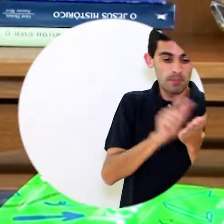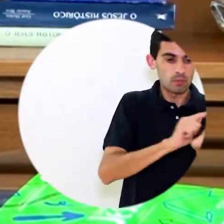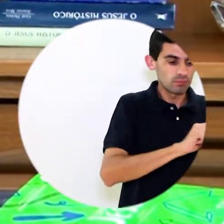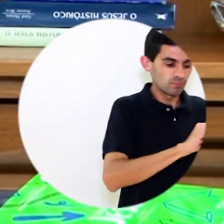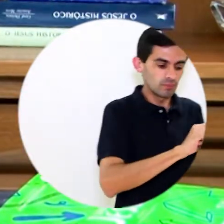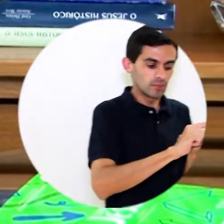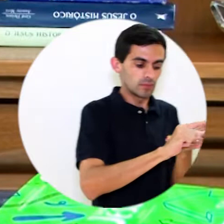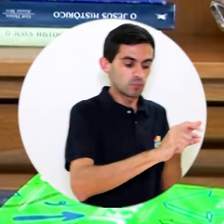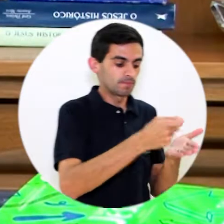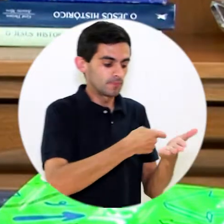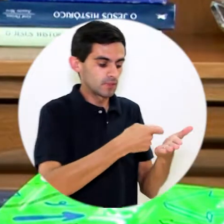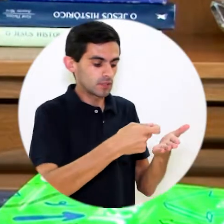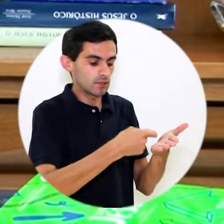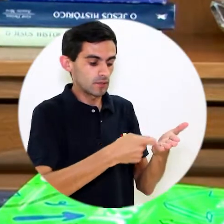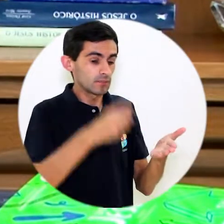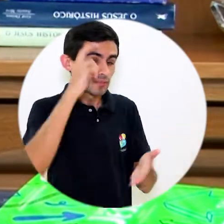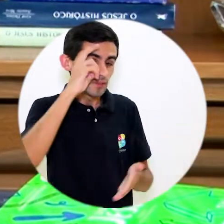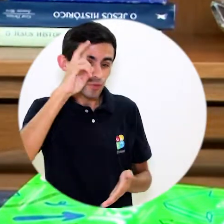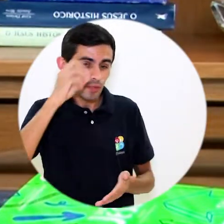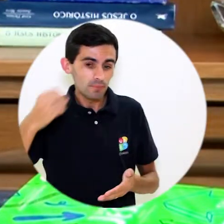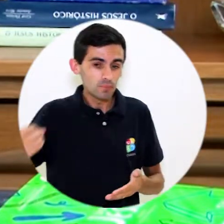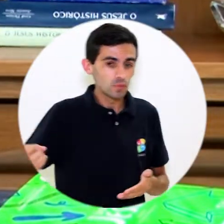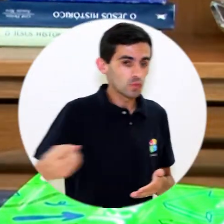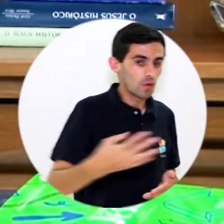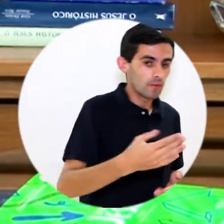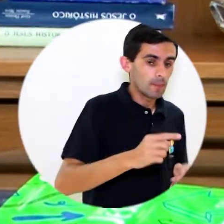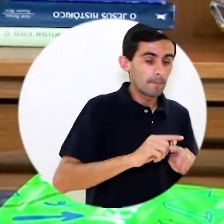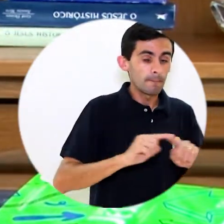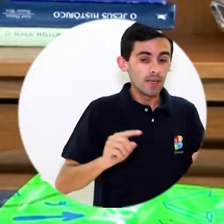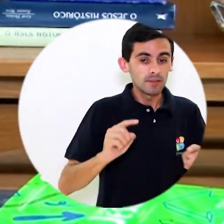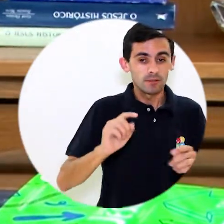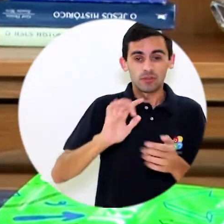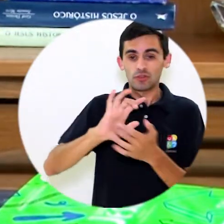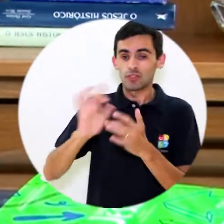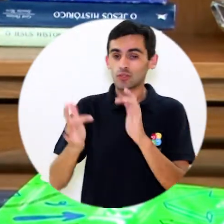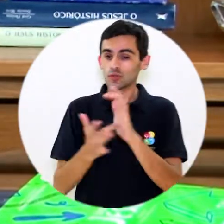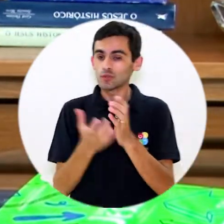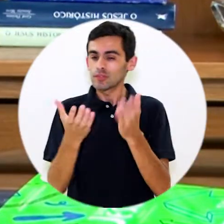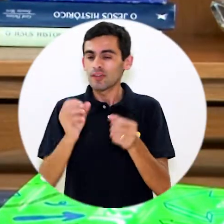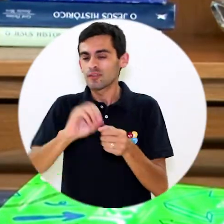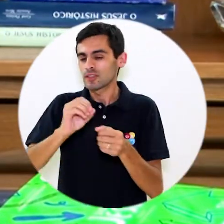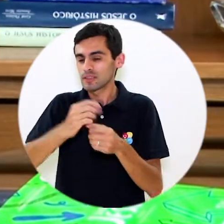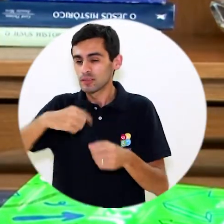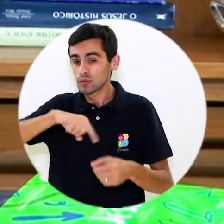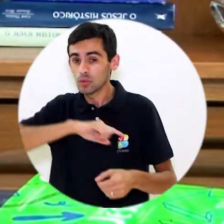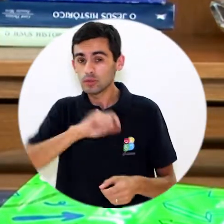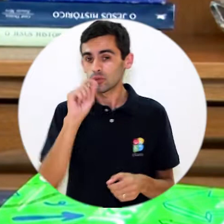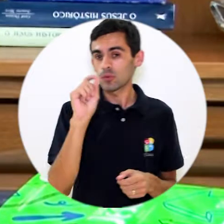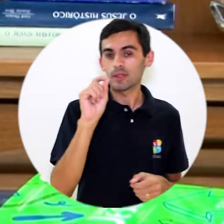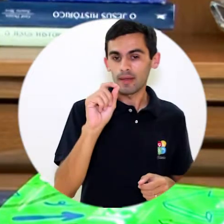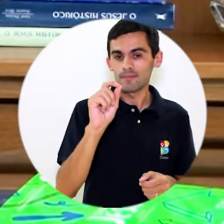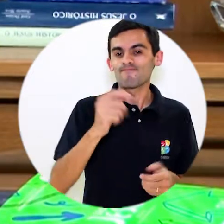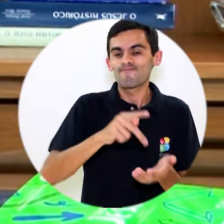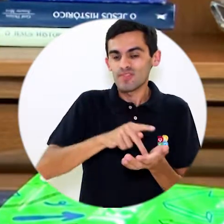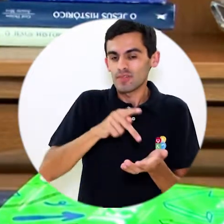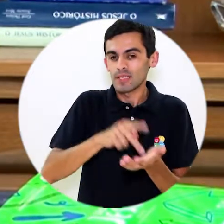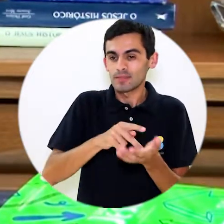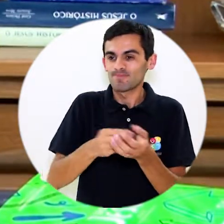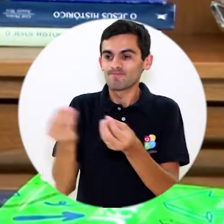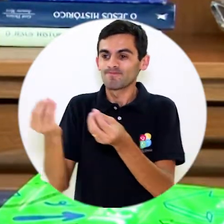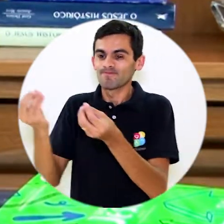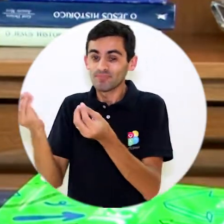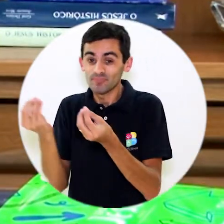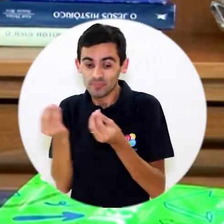branco para você escrever uma história nova. O que Jesus quer fazer por todos nós é exatamente